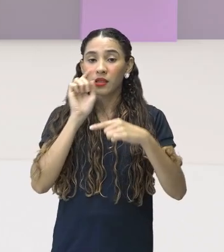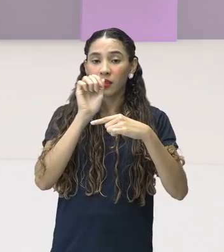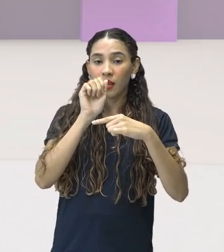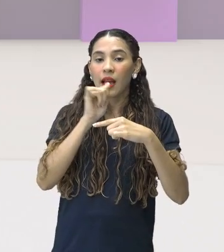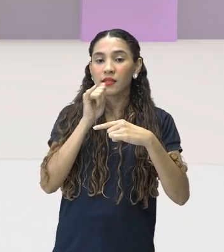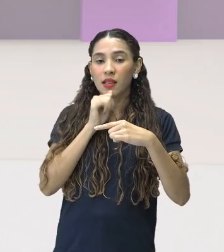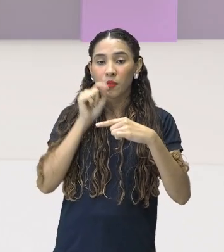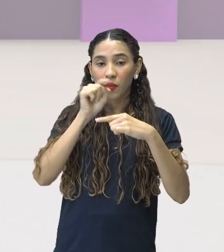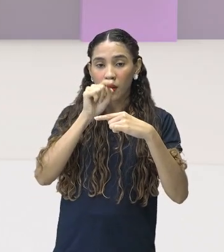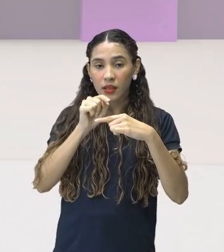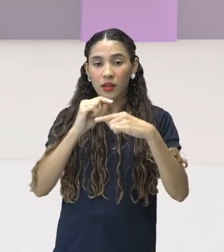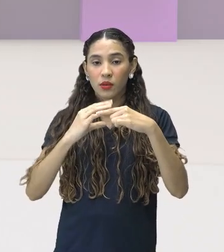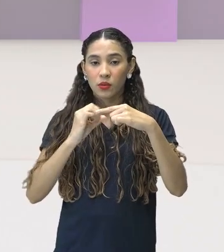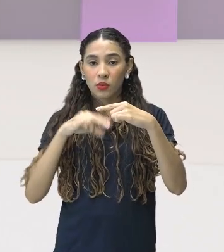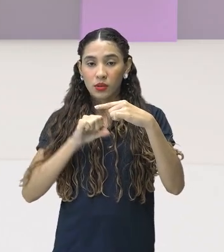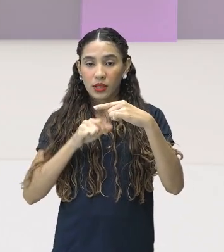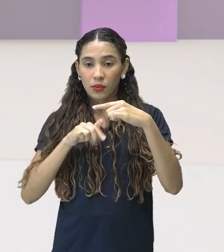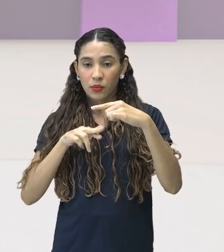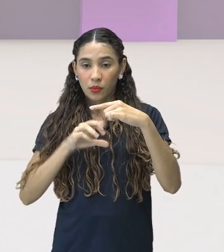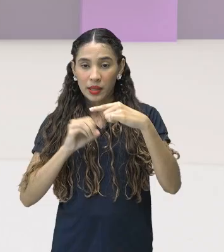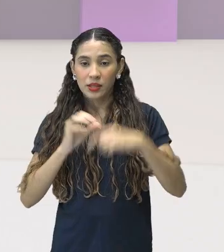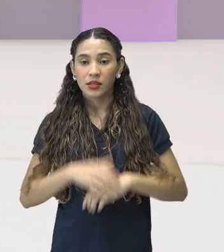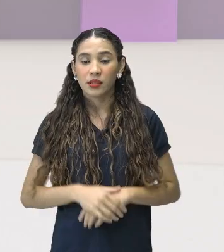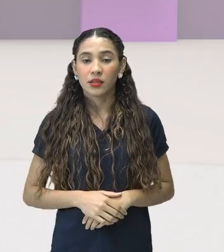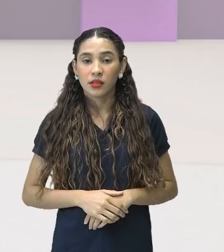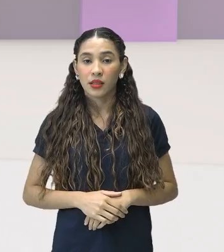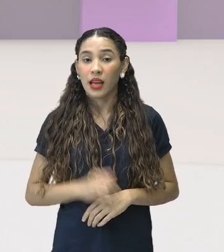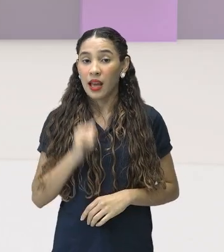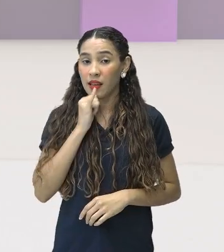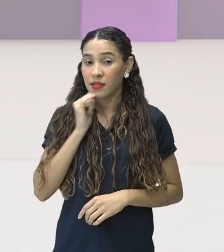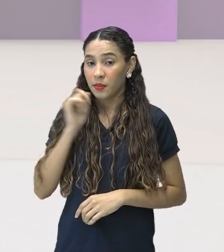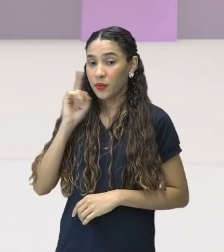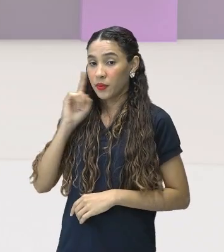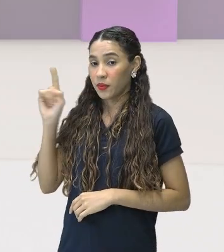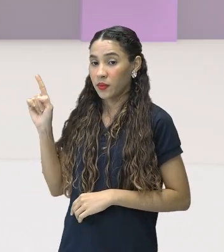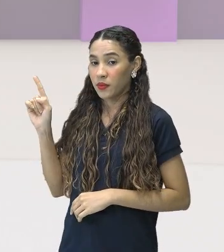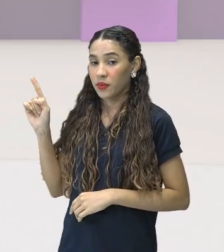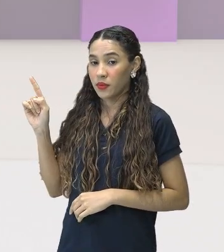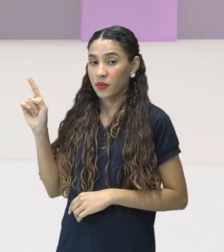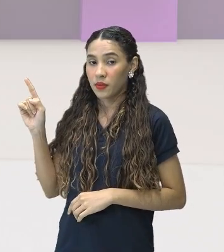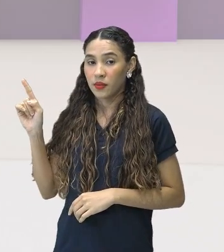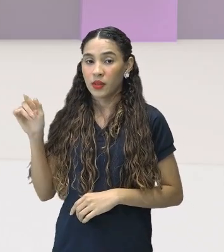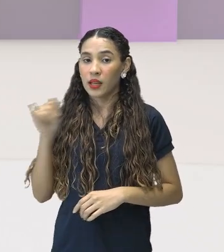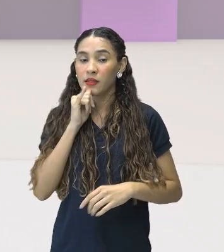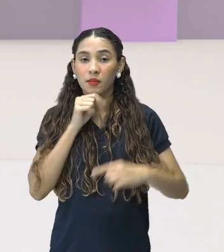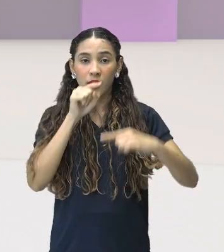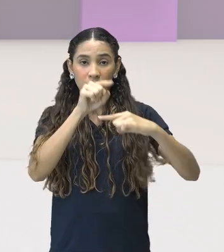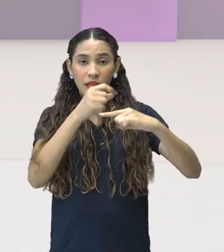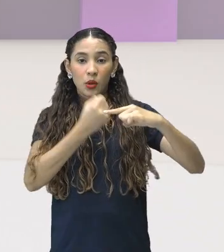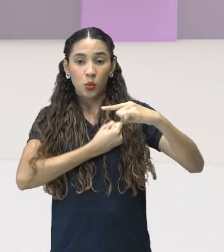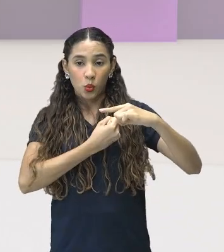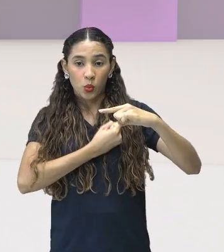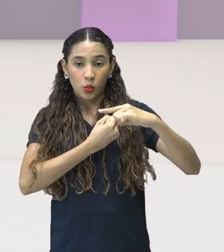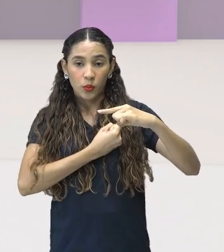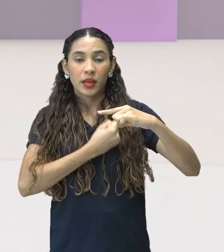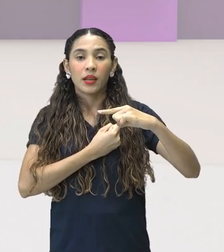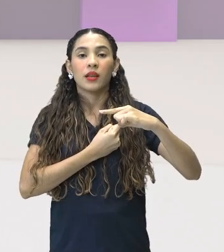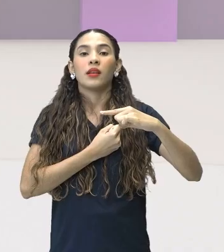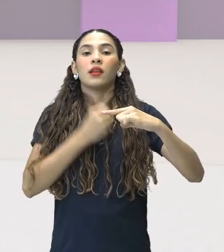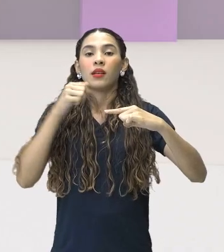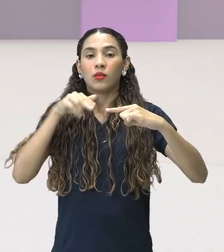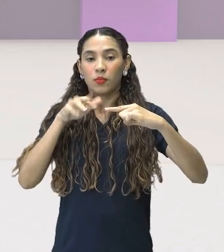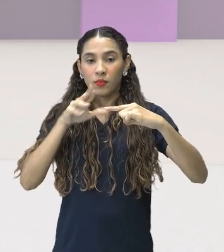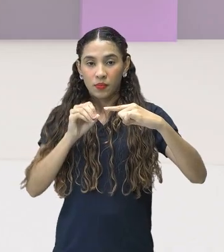número consequente, tá bom? Então, aí, para representar, o numerador na nossa fração vai ser